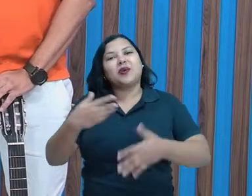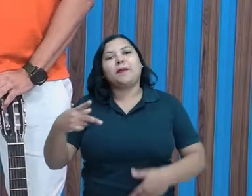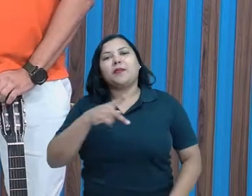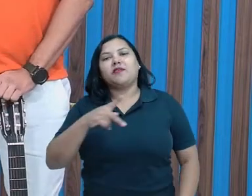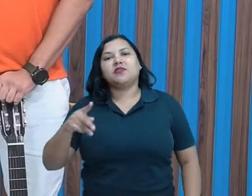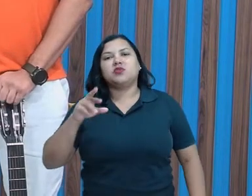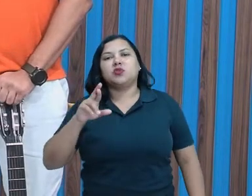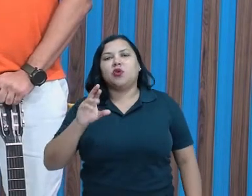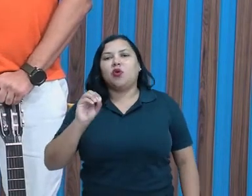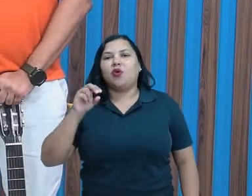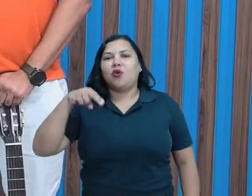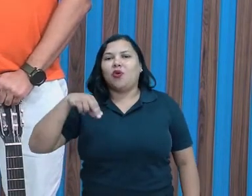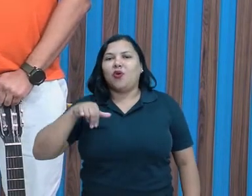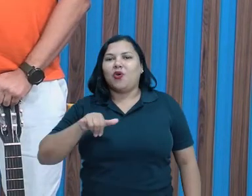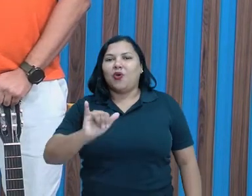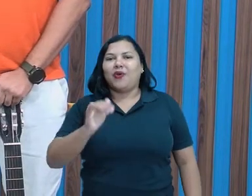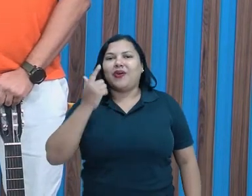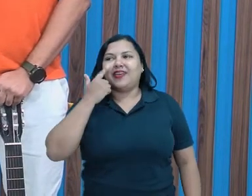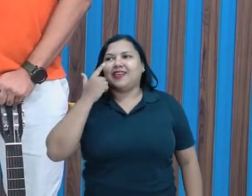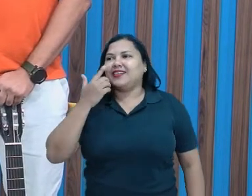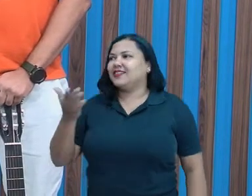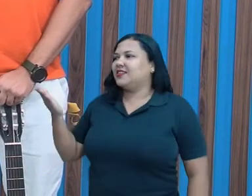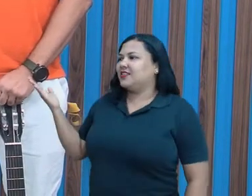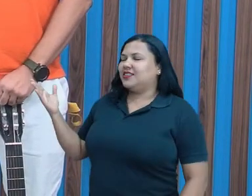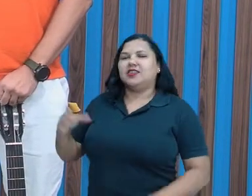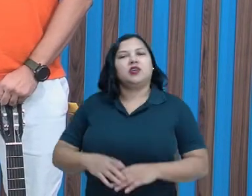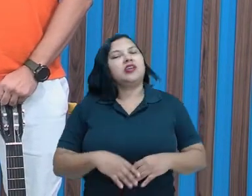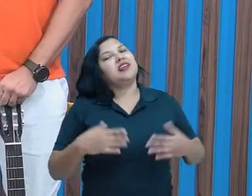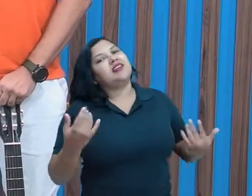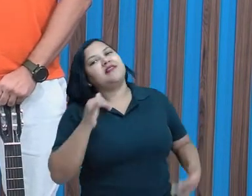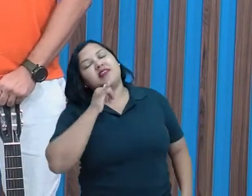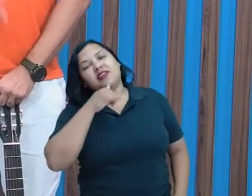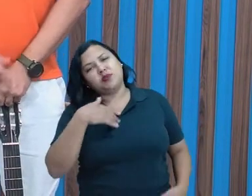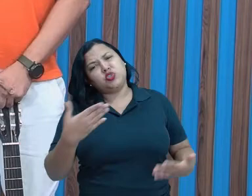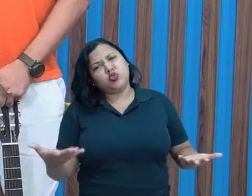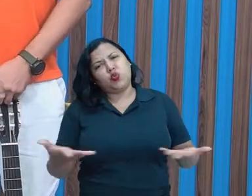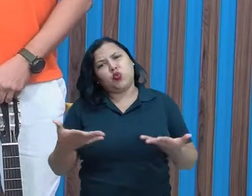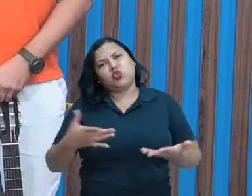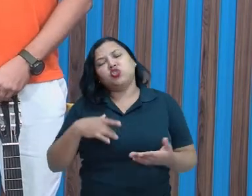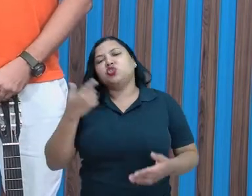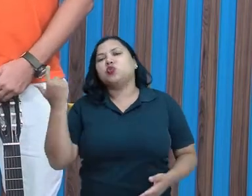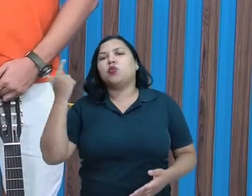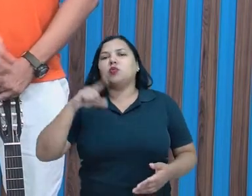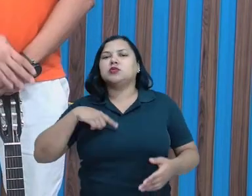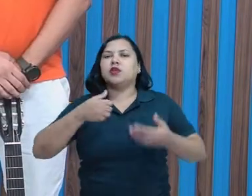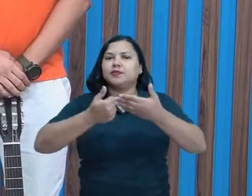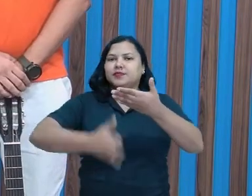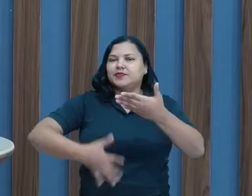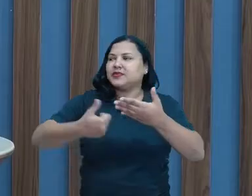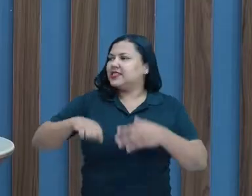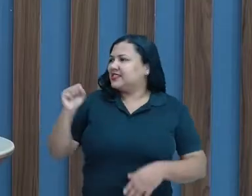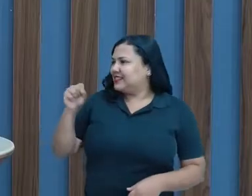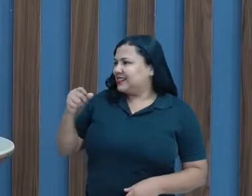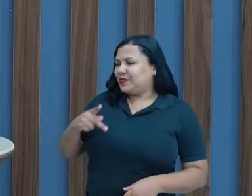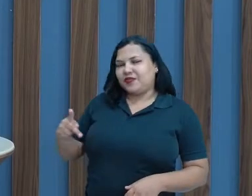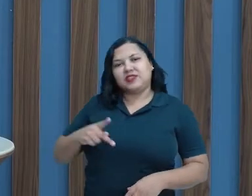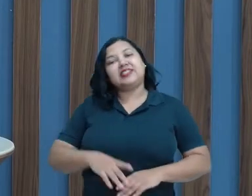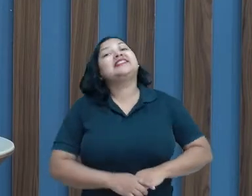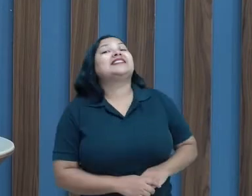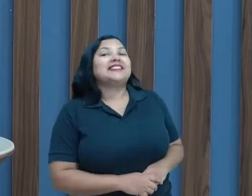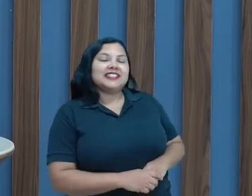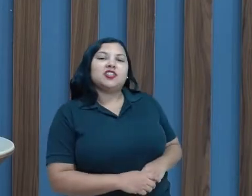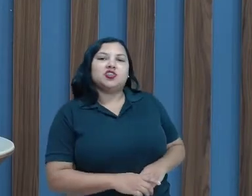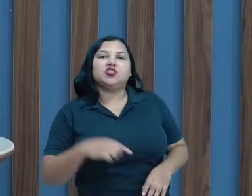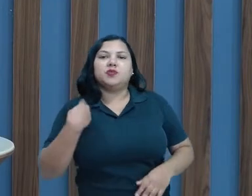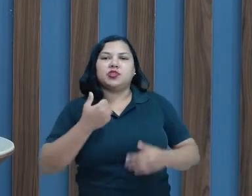Monteiro, mas eu acho que hoje em especial estamos offline, mas vocês ainda continuam em contato conosco aqui, não é isso, professor? Estamos aí para